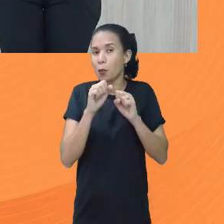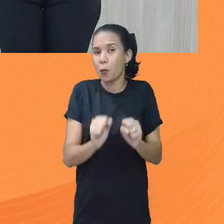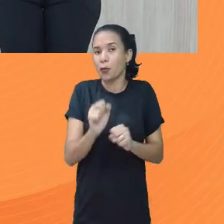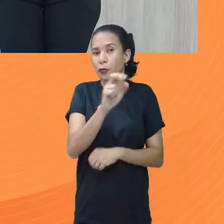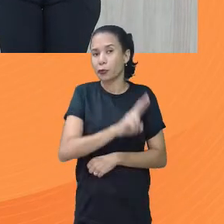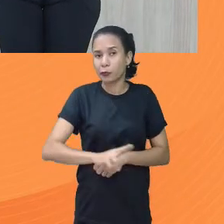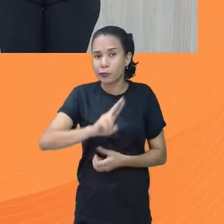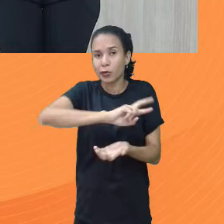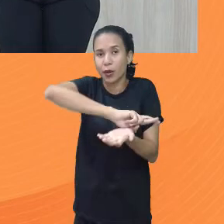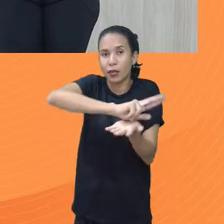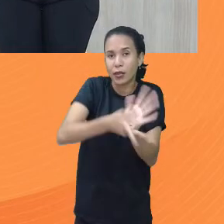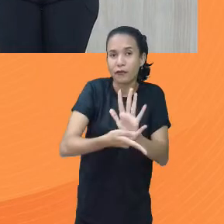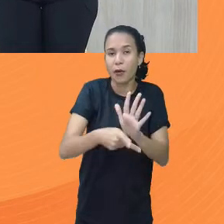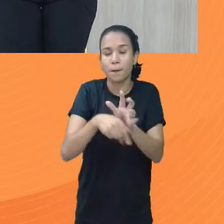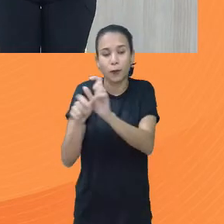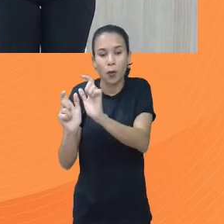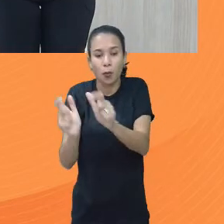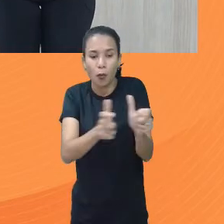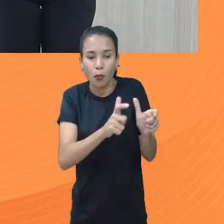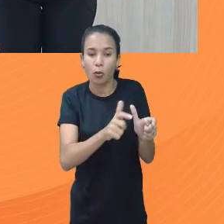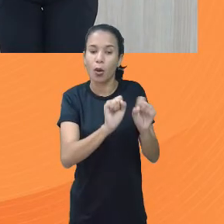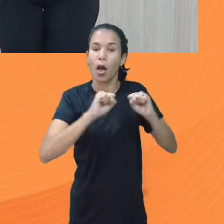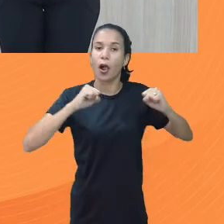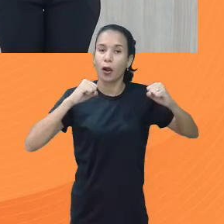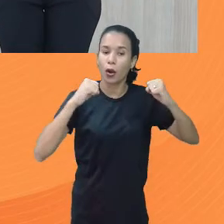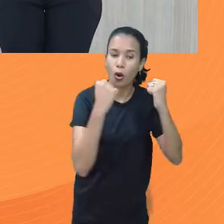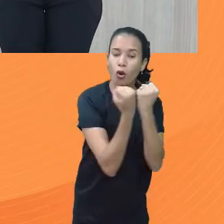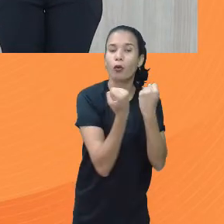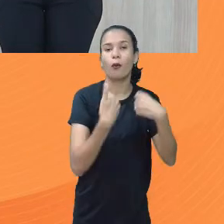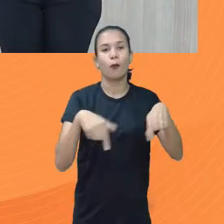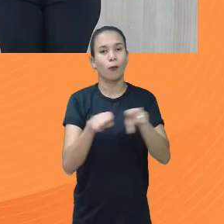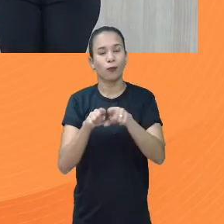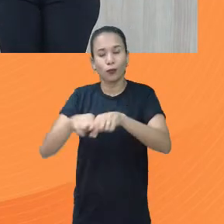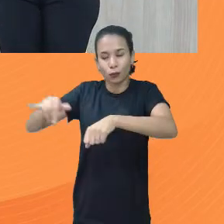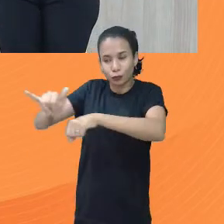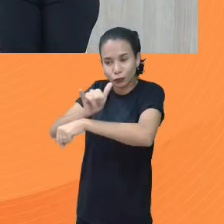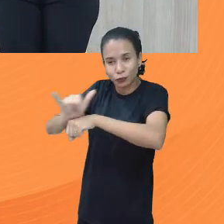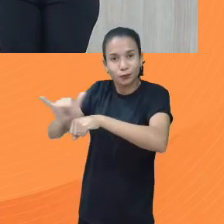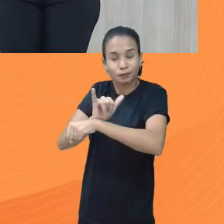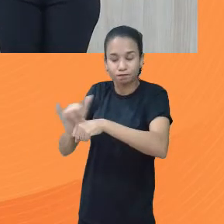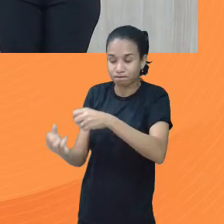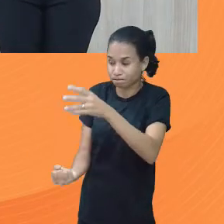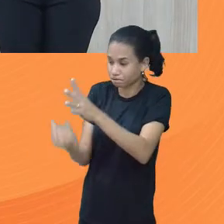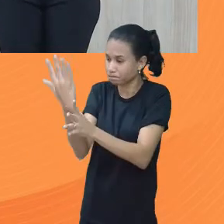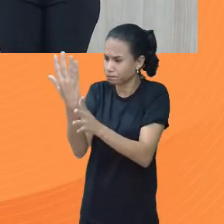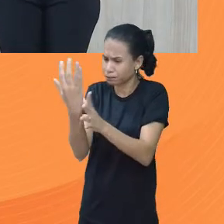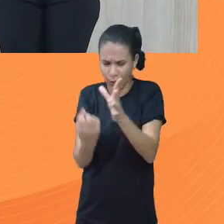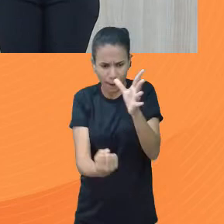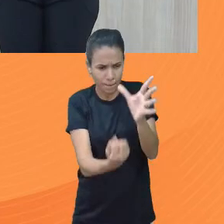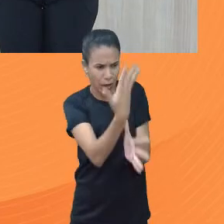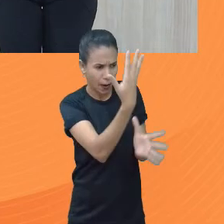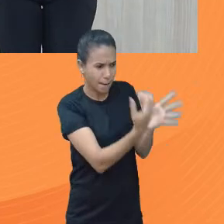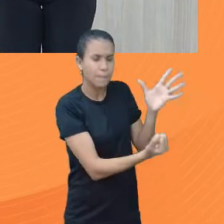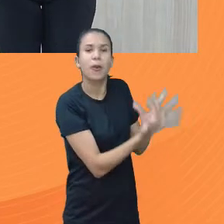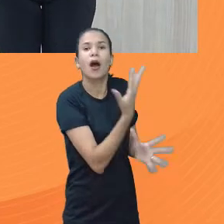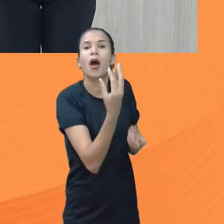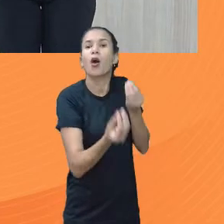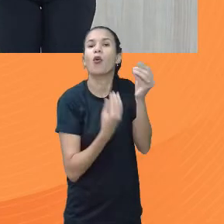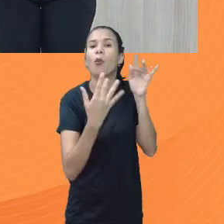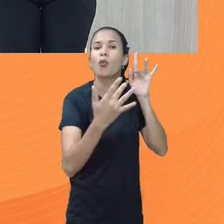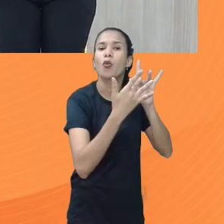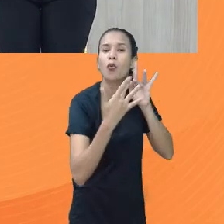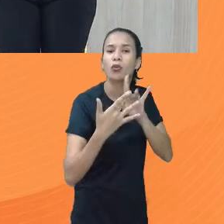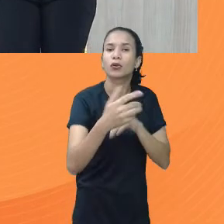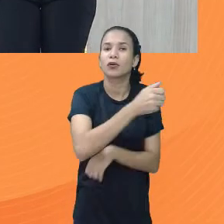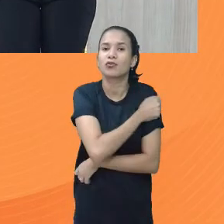trabalhar com os ambientes sociais, né, com as estratégias que vão surgir a partir da interação que esse estudante faz